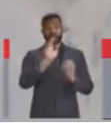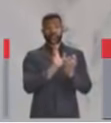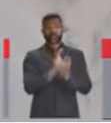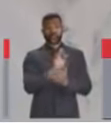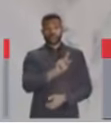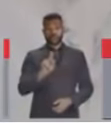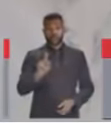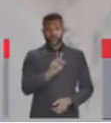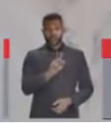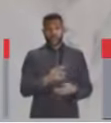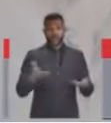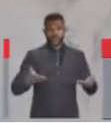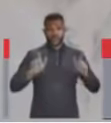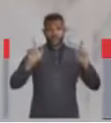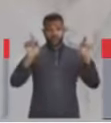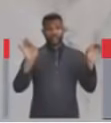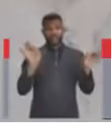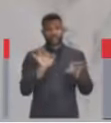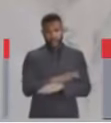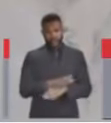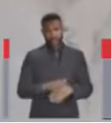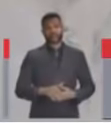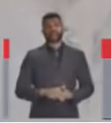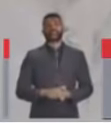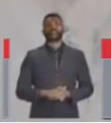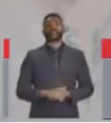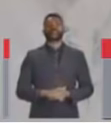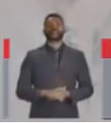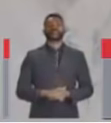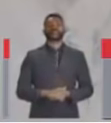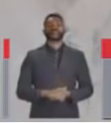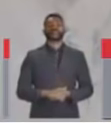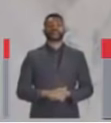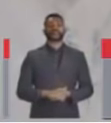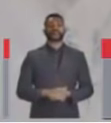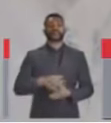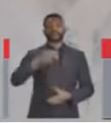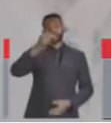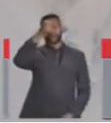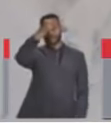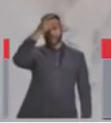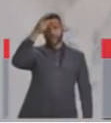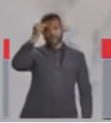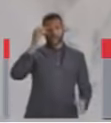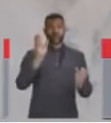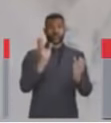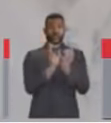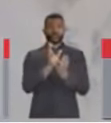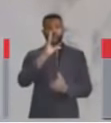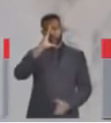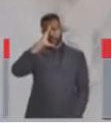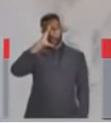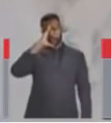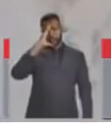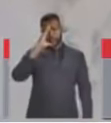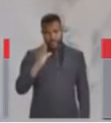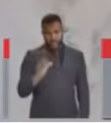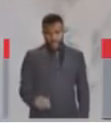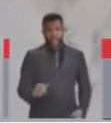professores agora recentes terminou agora também Essa greve também lá o prefeito que é do PSDB